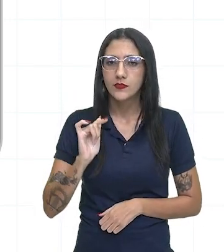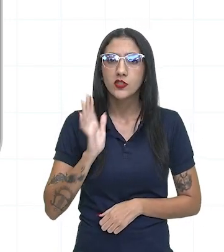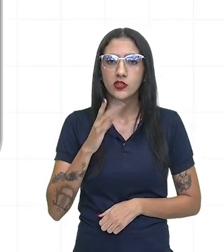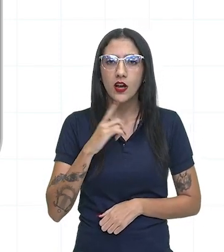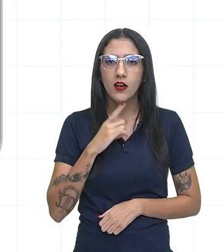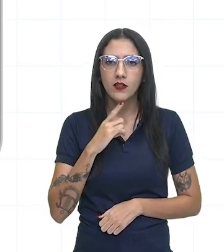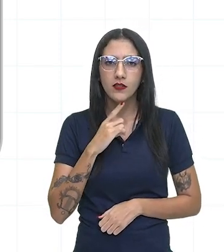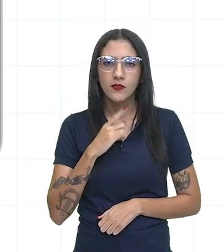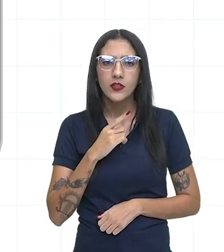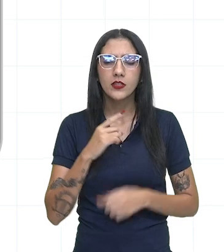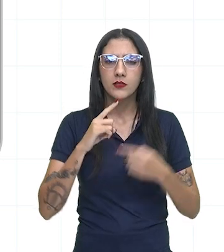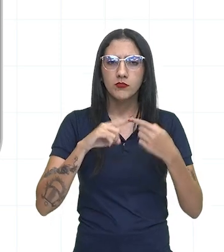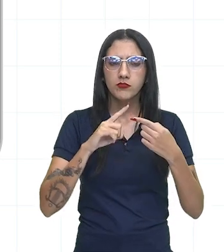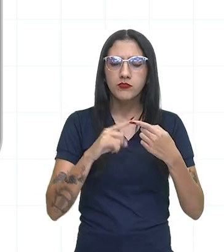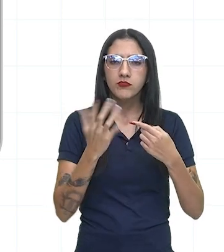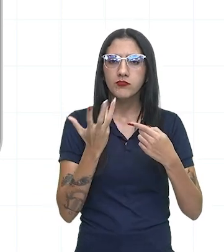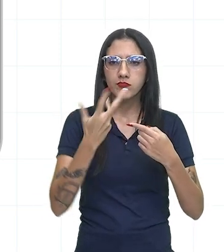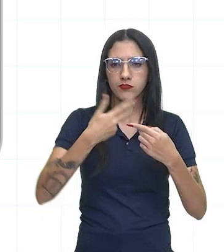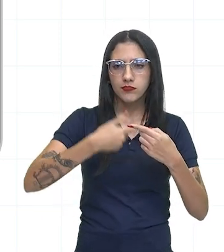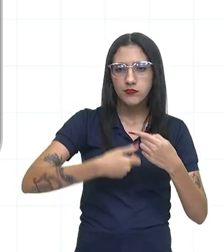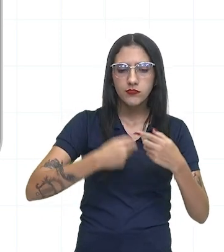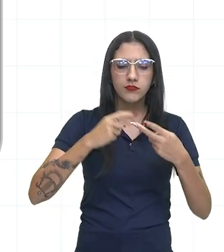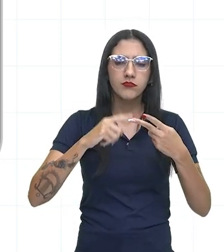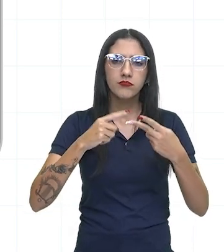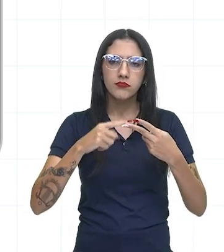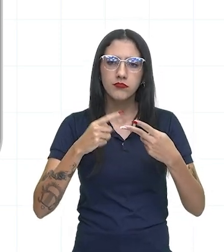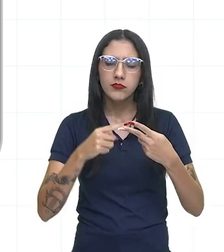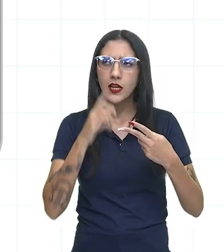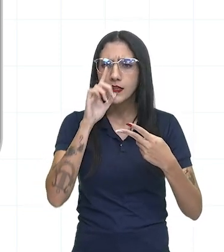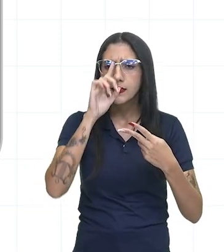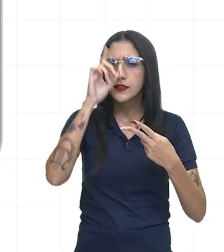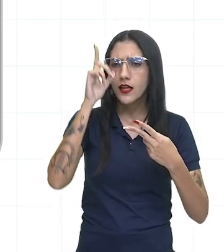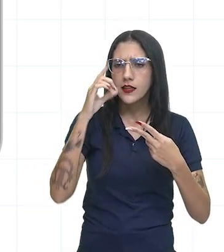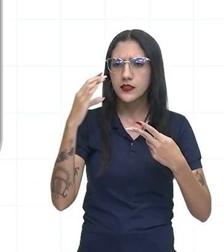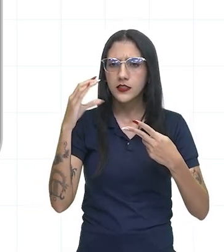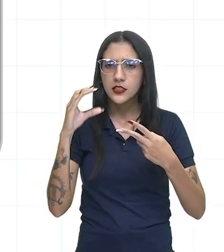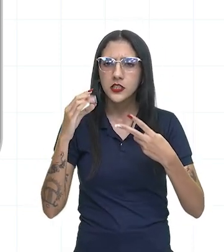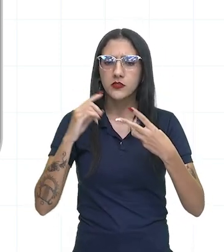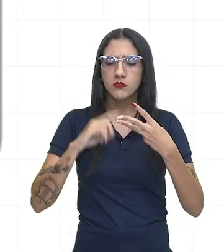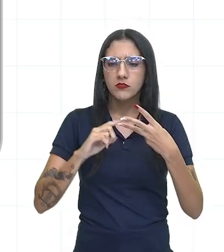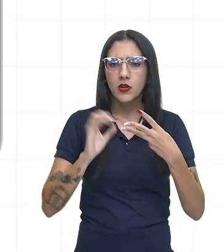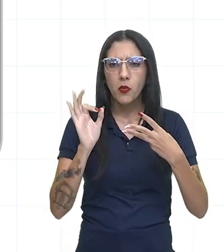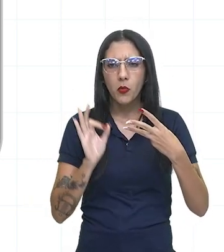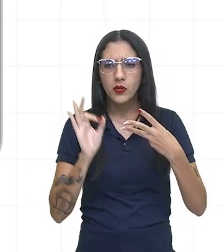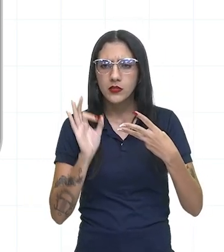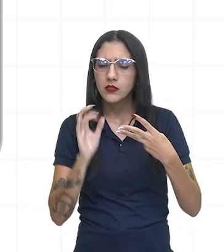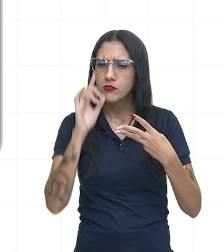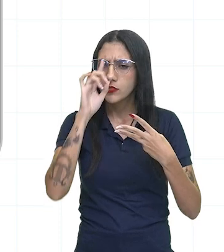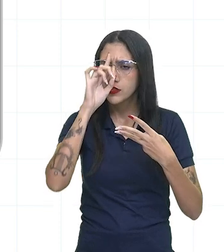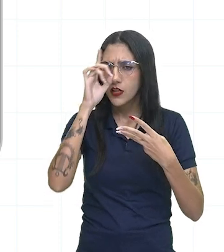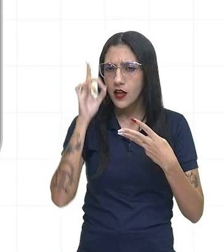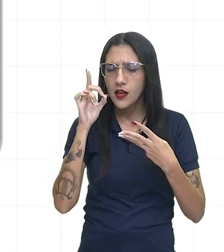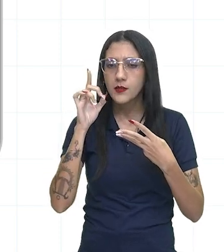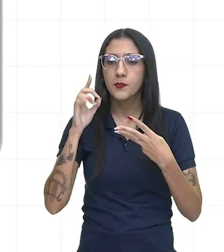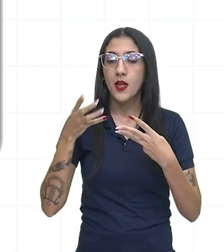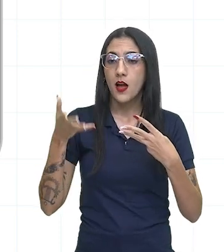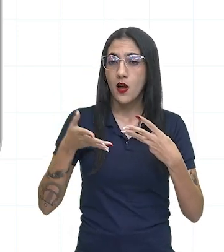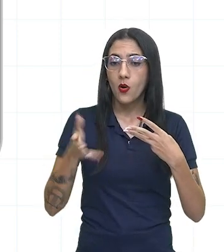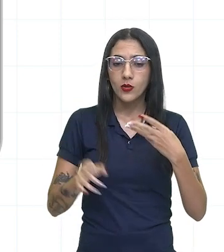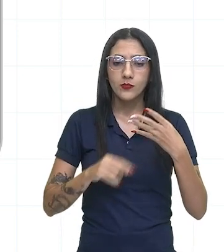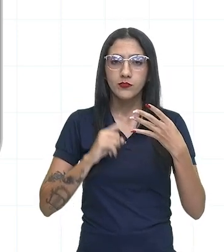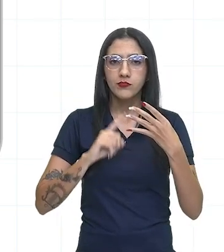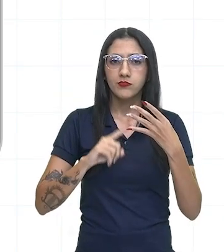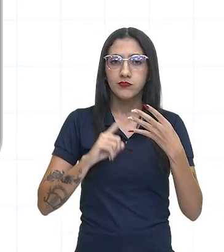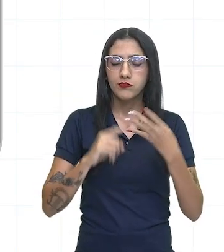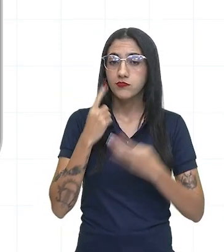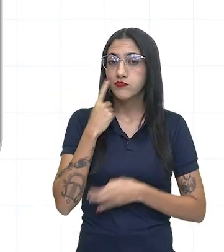de interdisciplinaridade, já falamos de inspiração científica, de formulação de hipóteses, e agora nós vamos